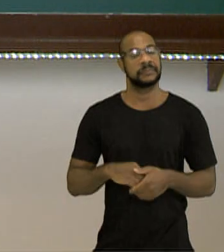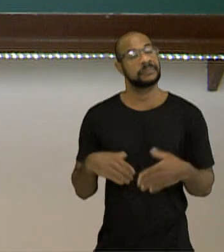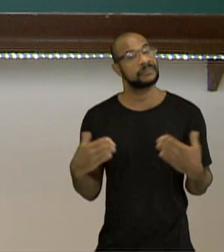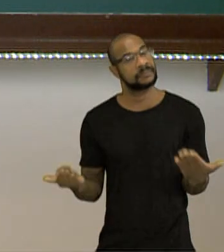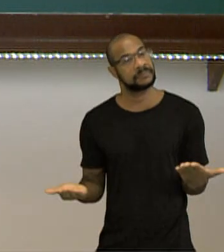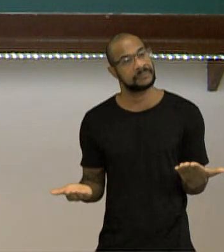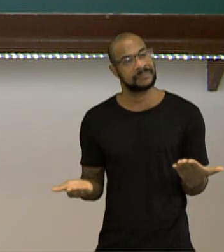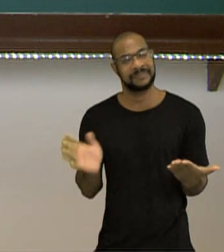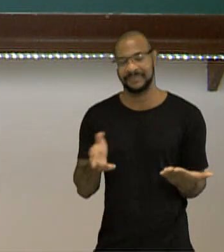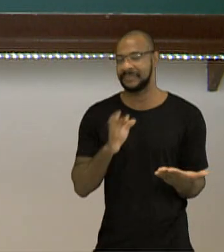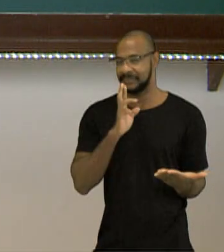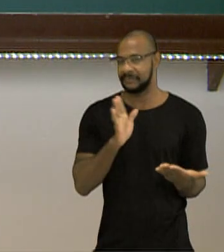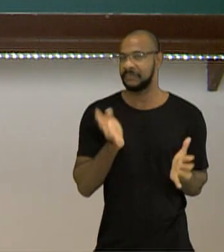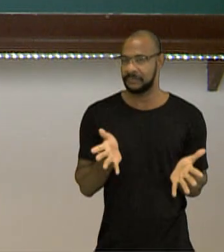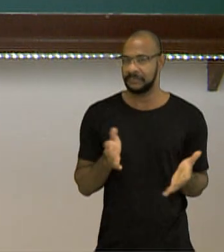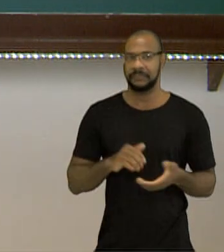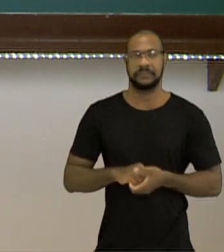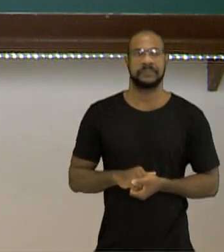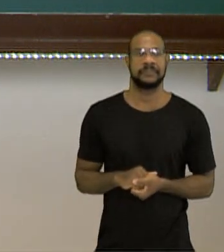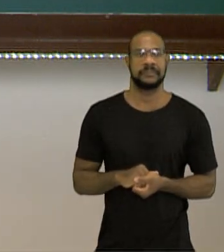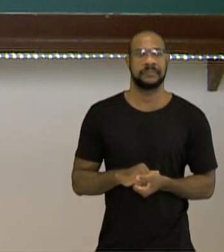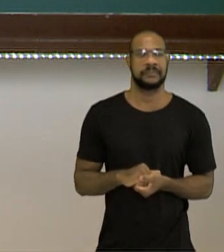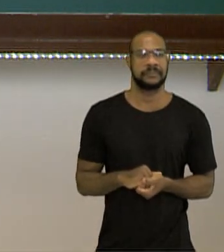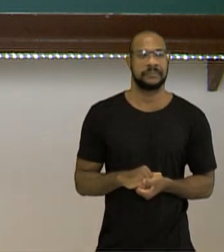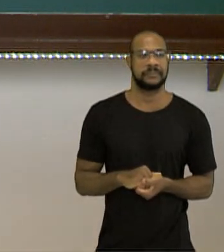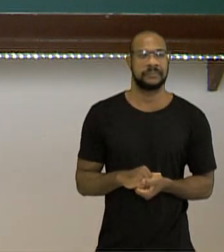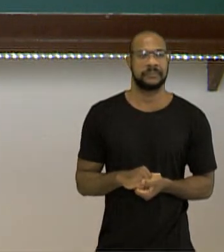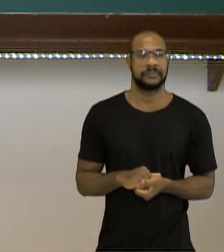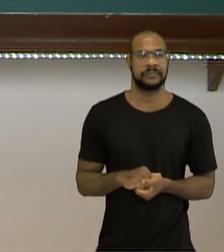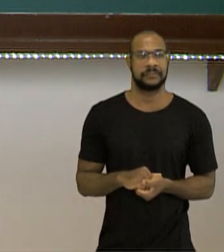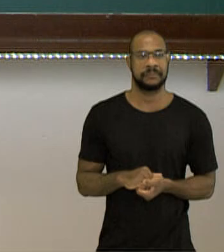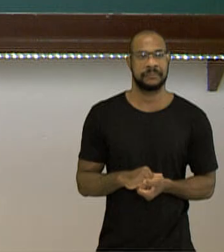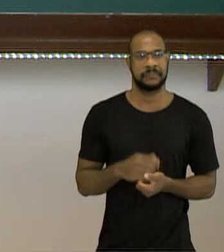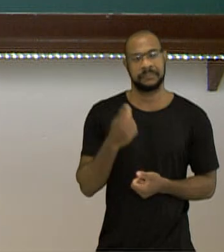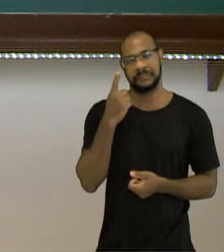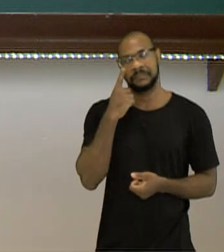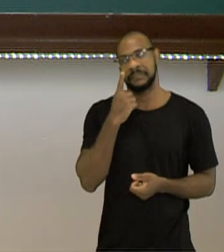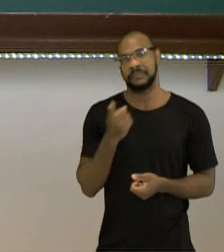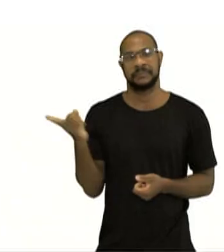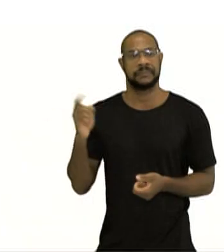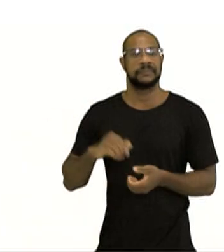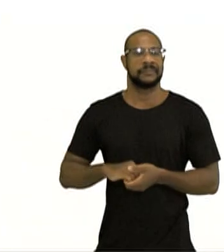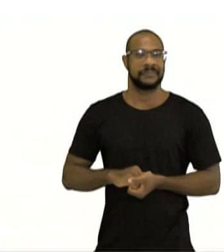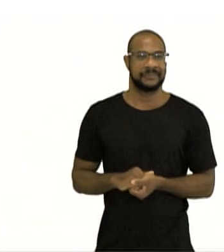Claro que você já respondeu a questão. Vamos gabaritar, então? Vem comigo.